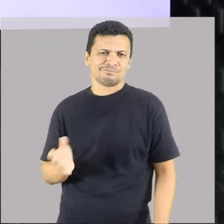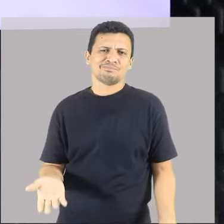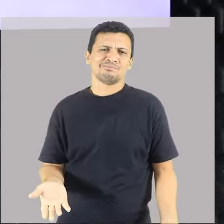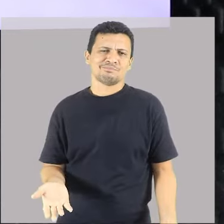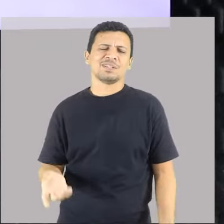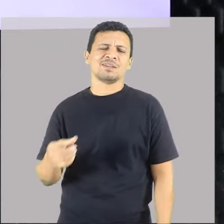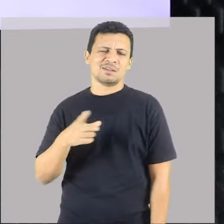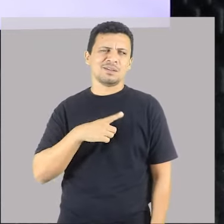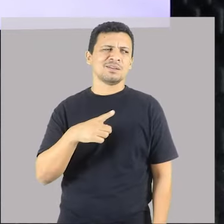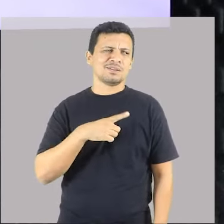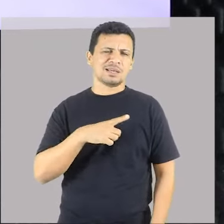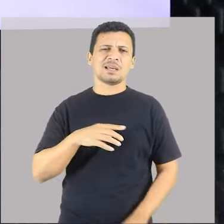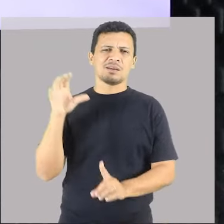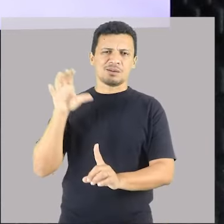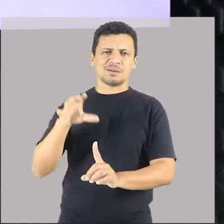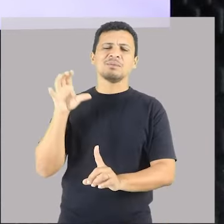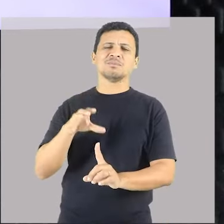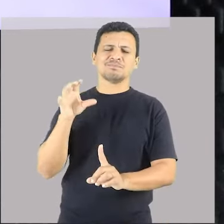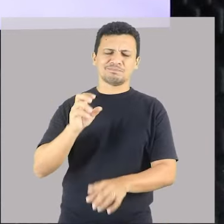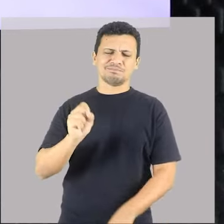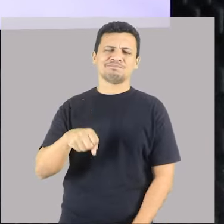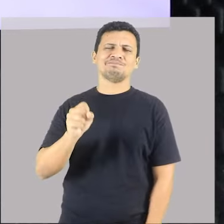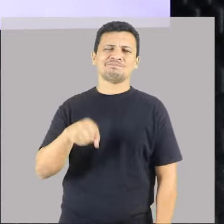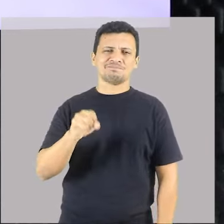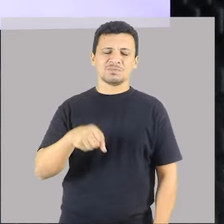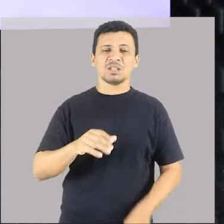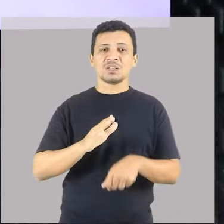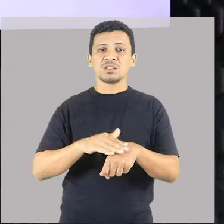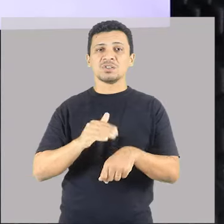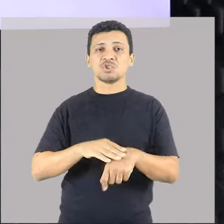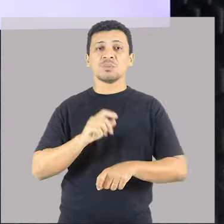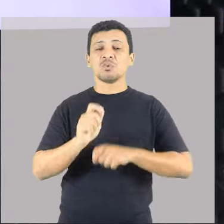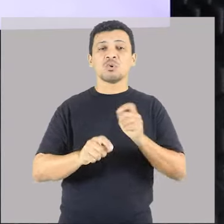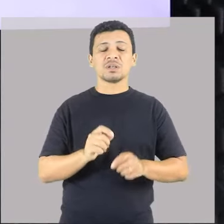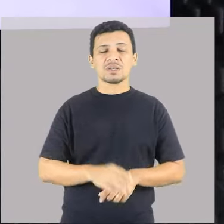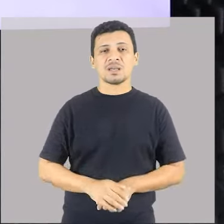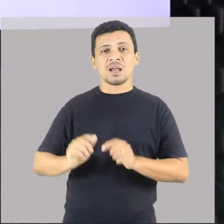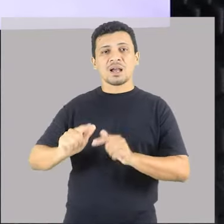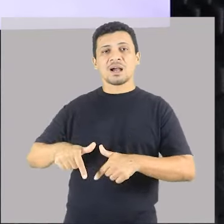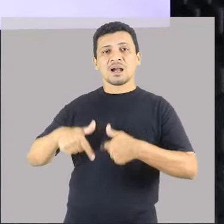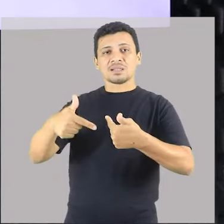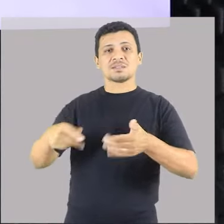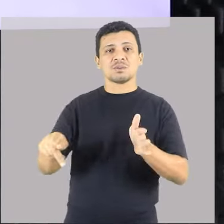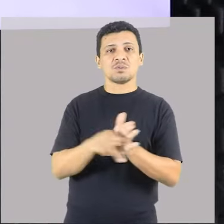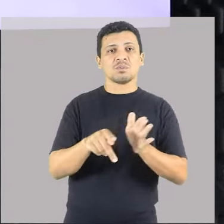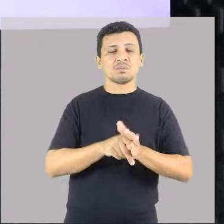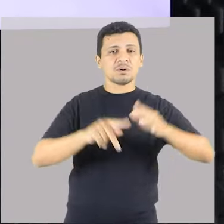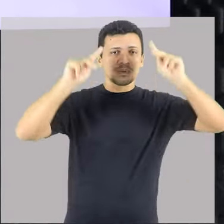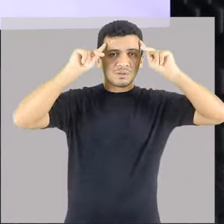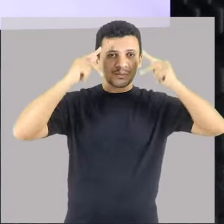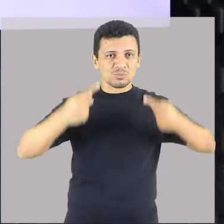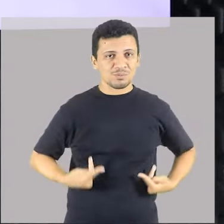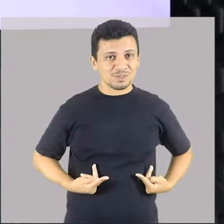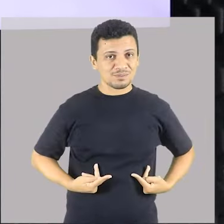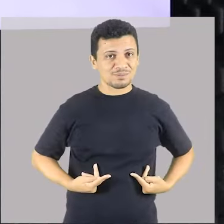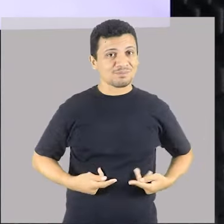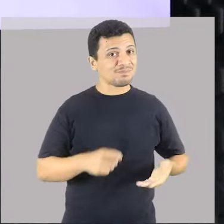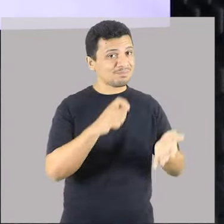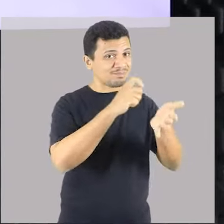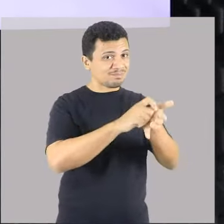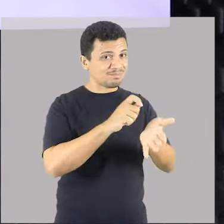atenção o ser humano no meio nós chamamos isso de ação antrópica atenção anota aí